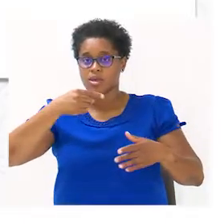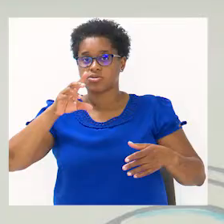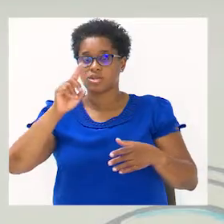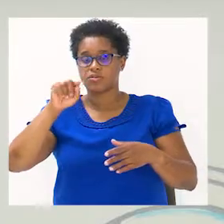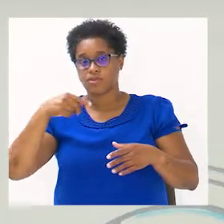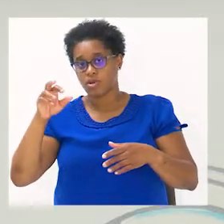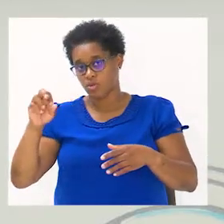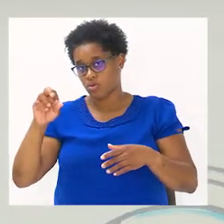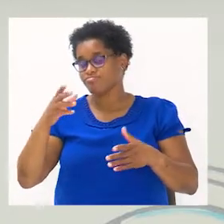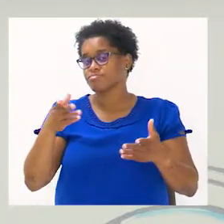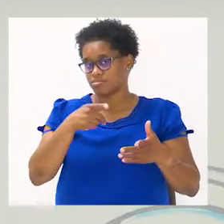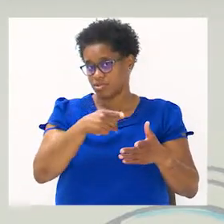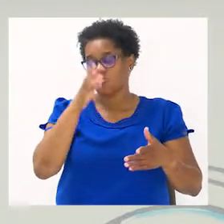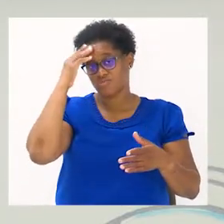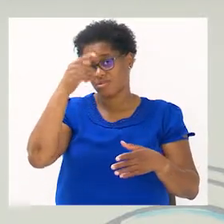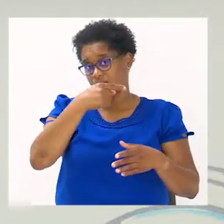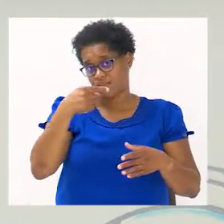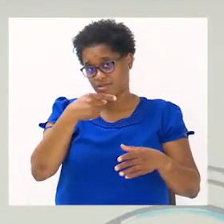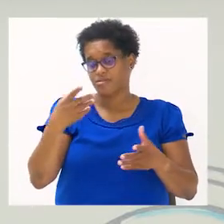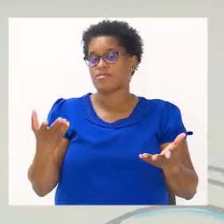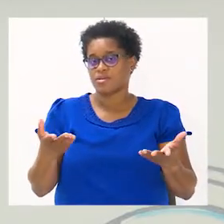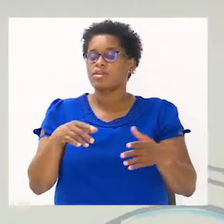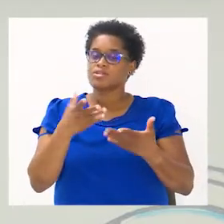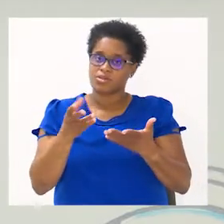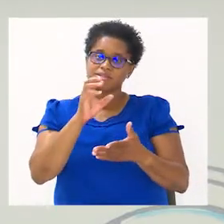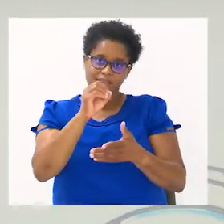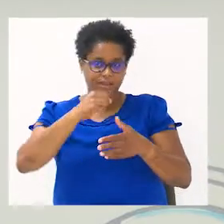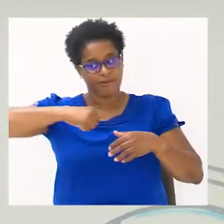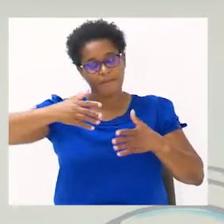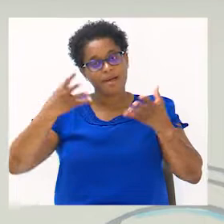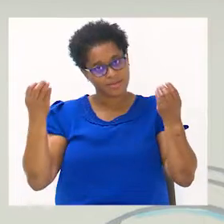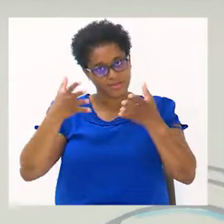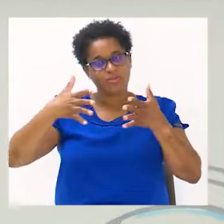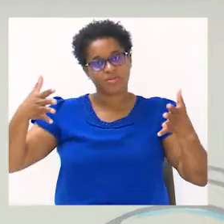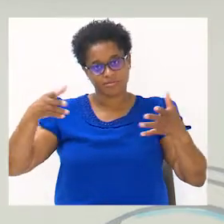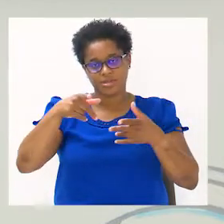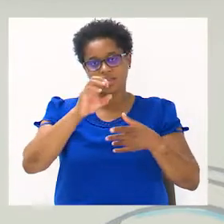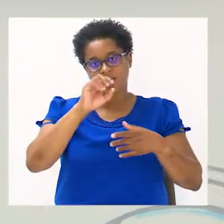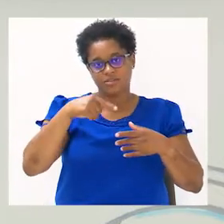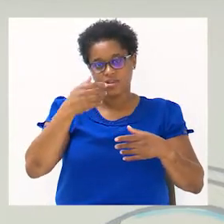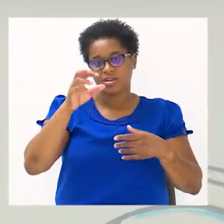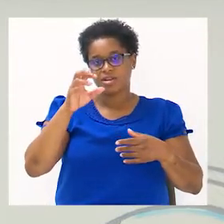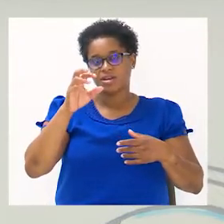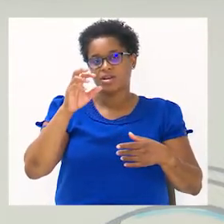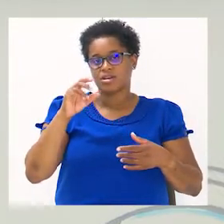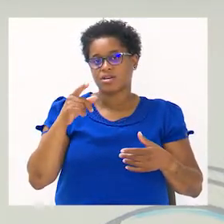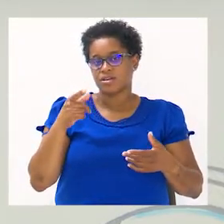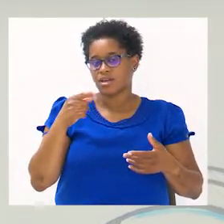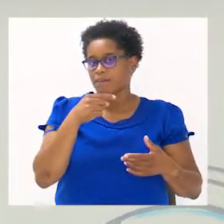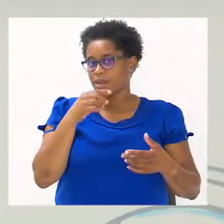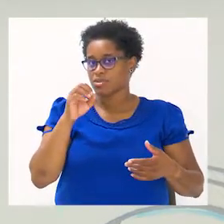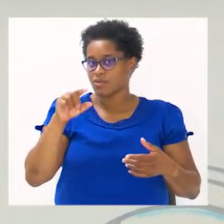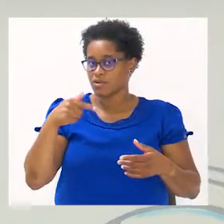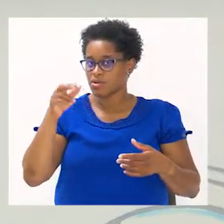6,8, né? Porque este é um número negativo, então logo 0 é maior que menos 6,8. E temos aqui um número racional